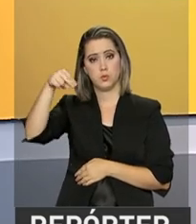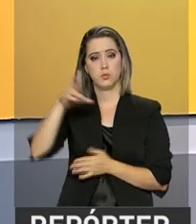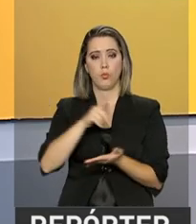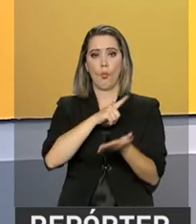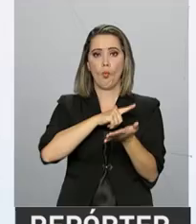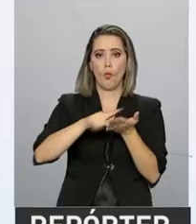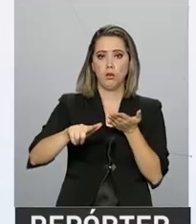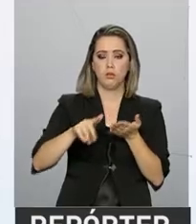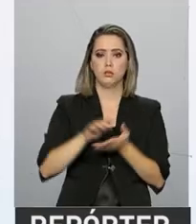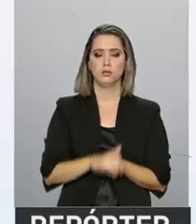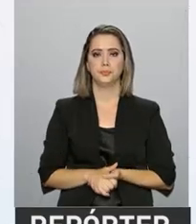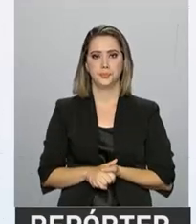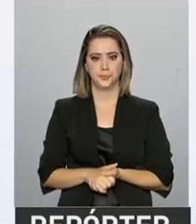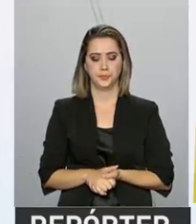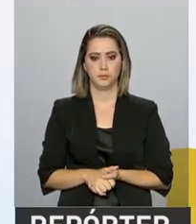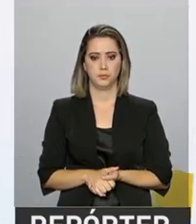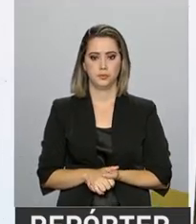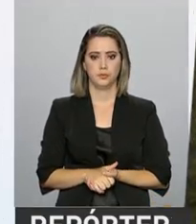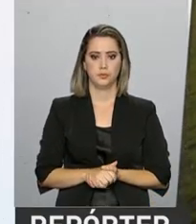seca.